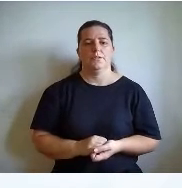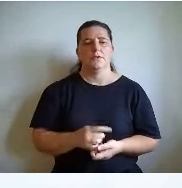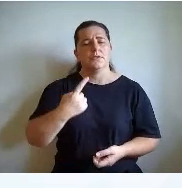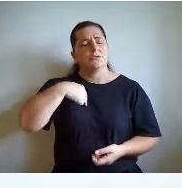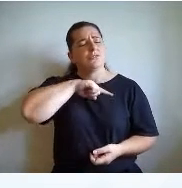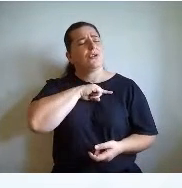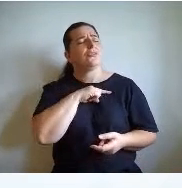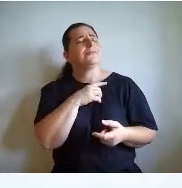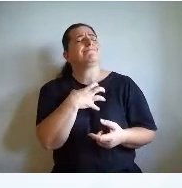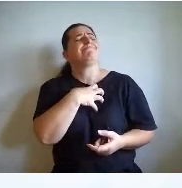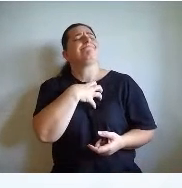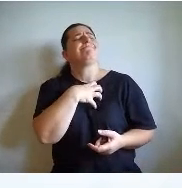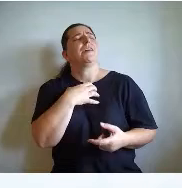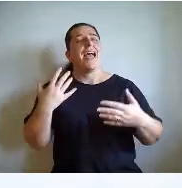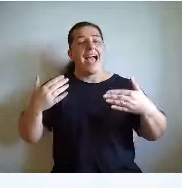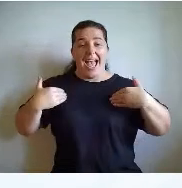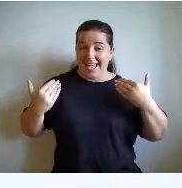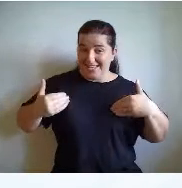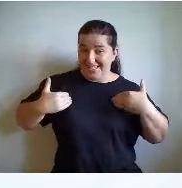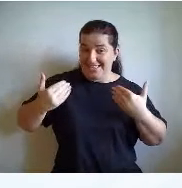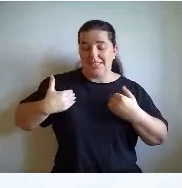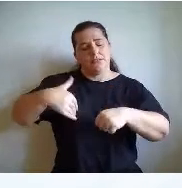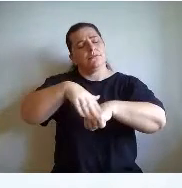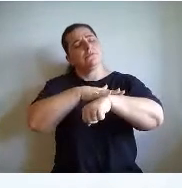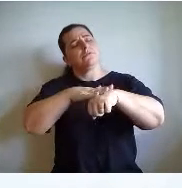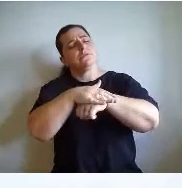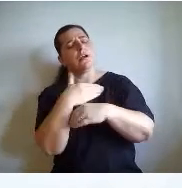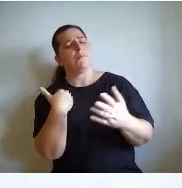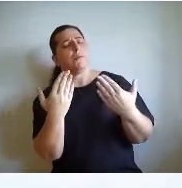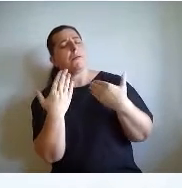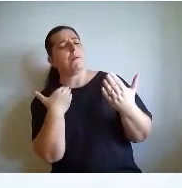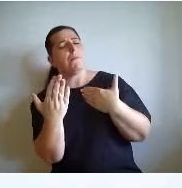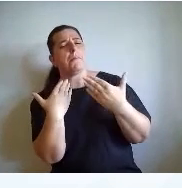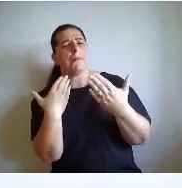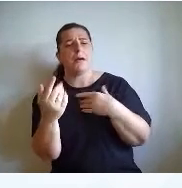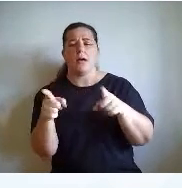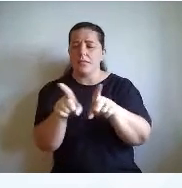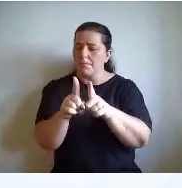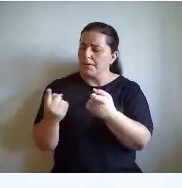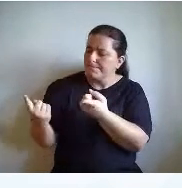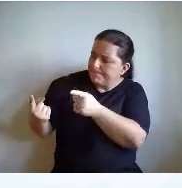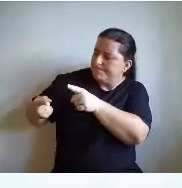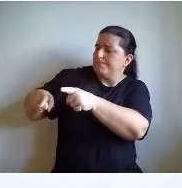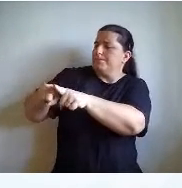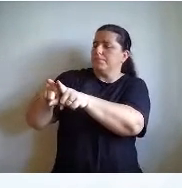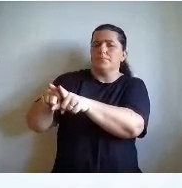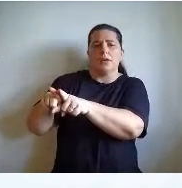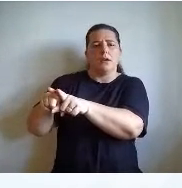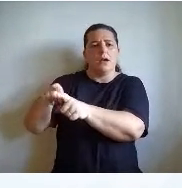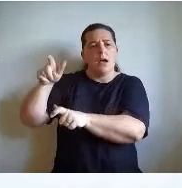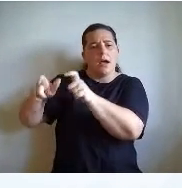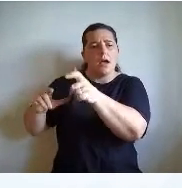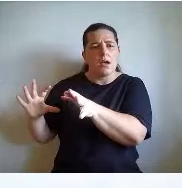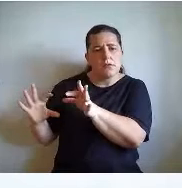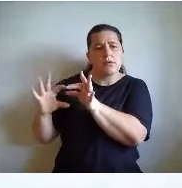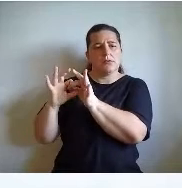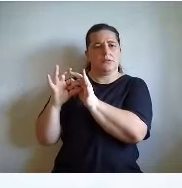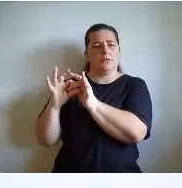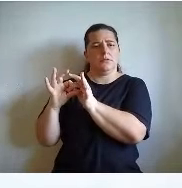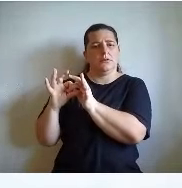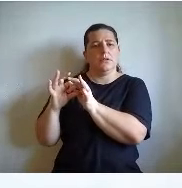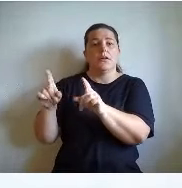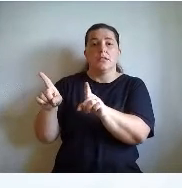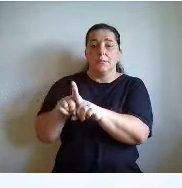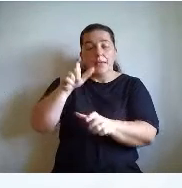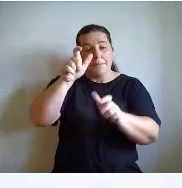uma alegria a gente poder conversar com os amigos, né, e com os aliados e pessoas tão companheiras como